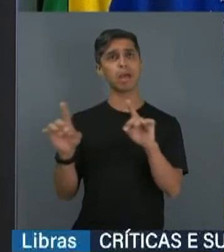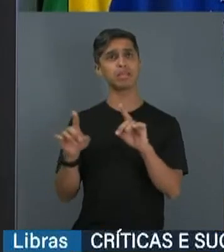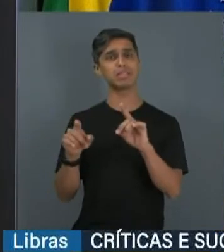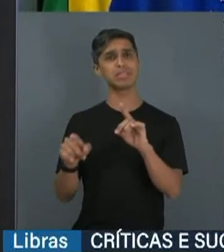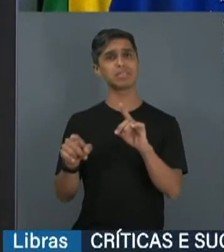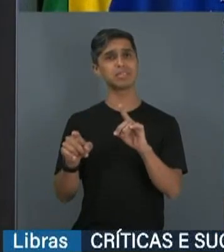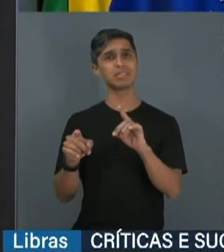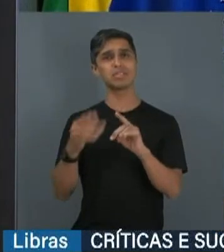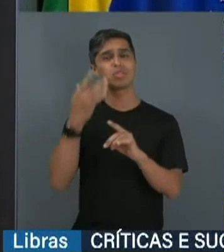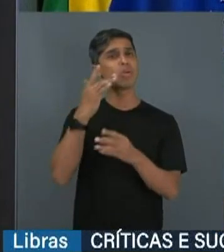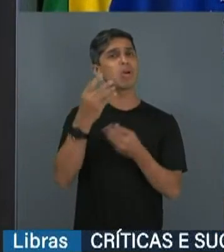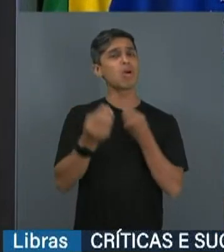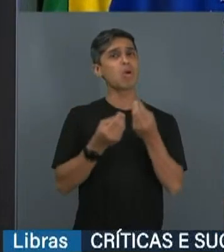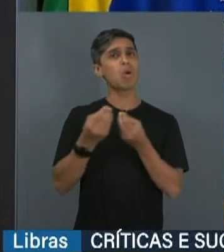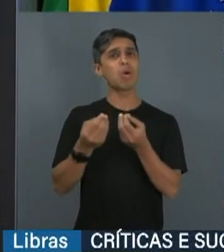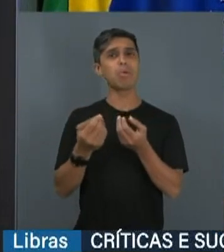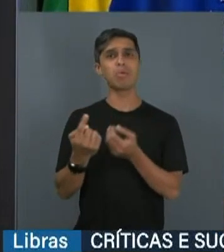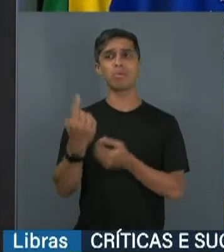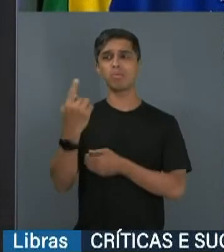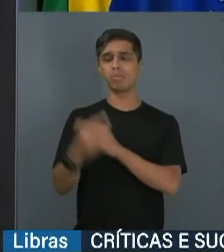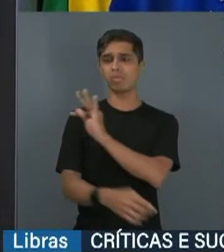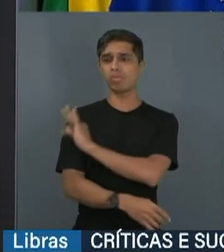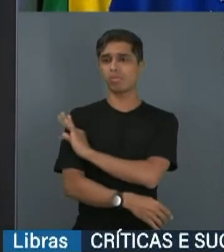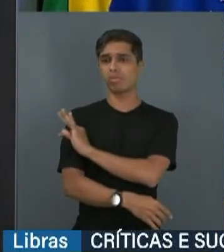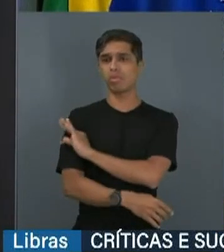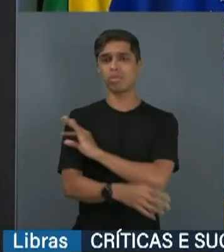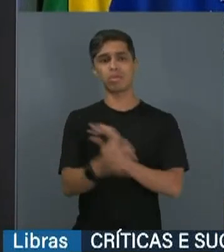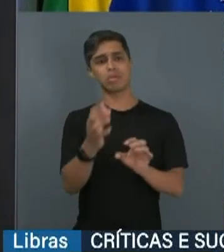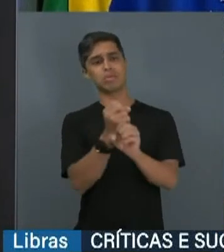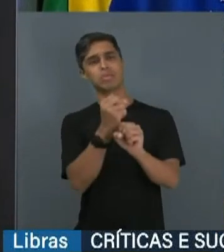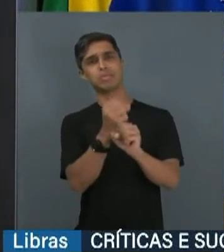eu não sei como é que sai da mão de um técnico, um cálculo